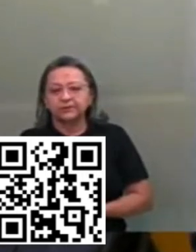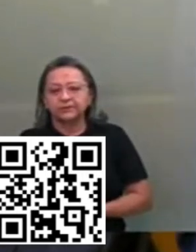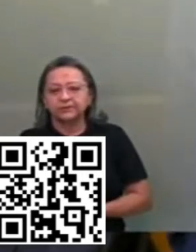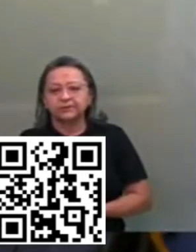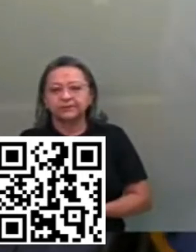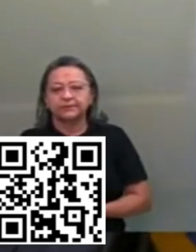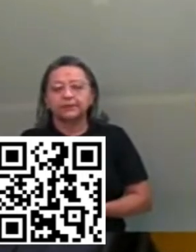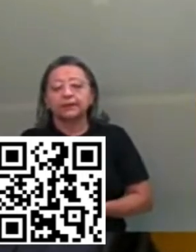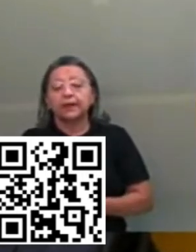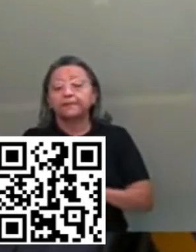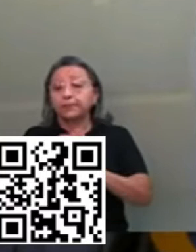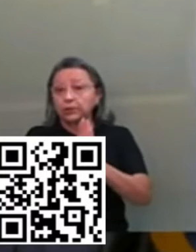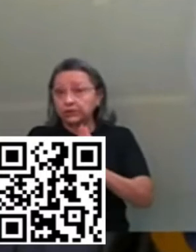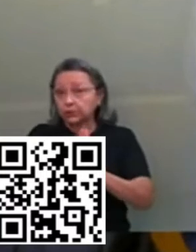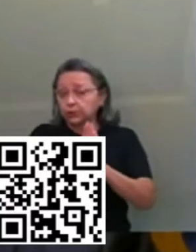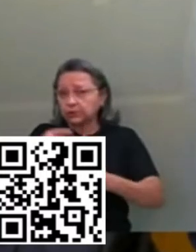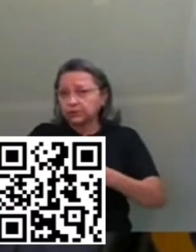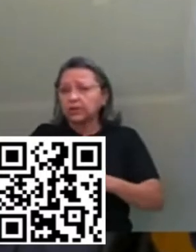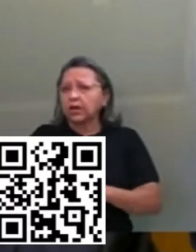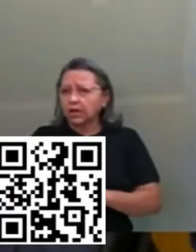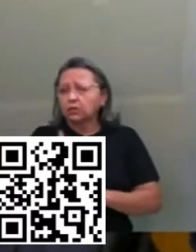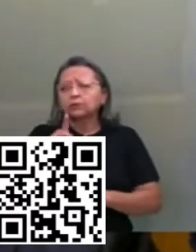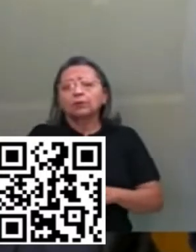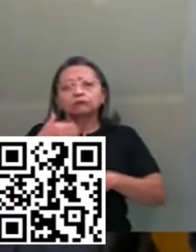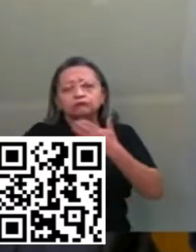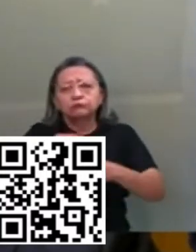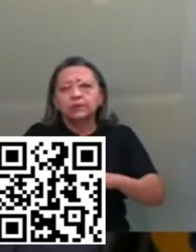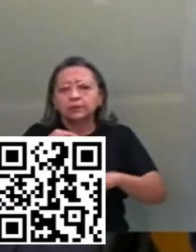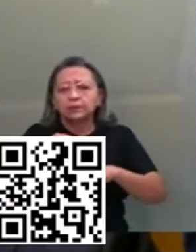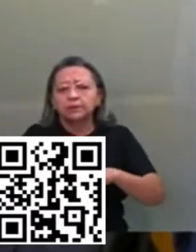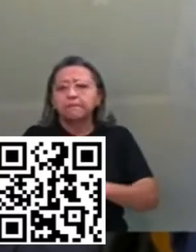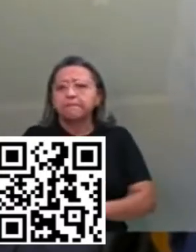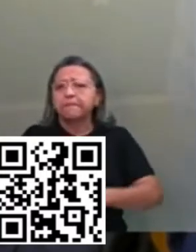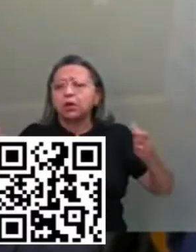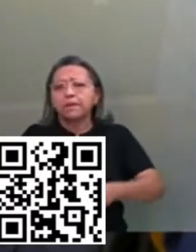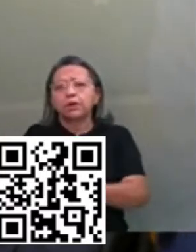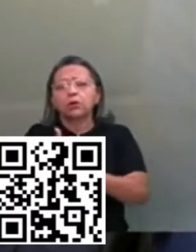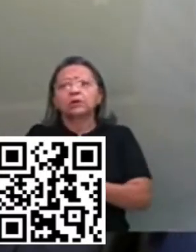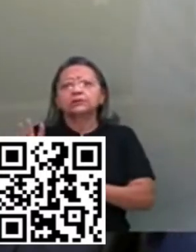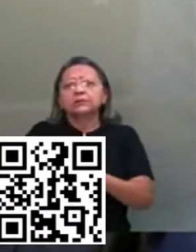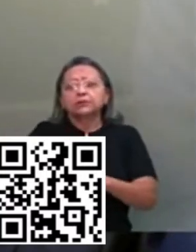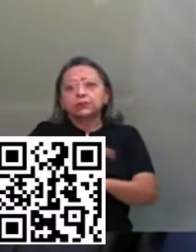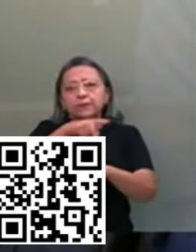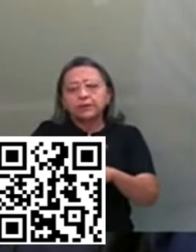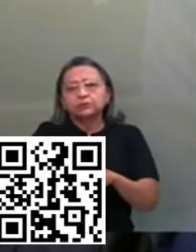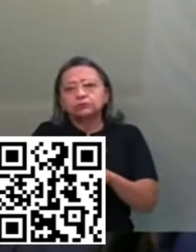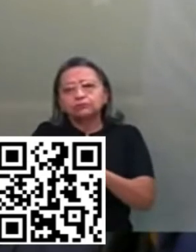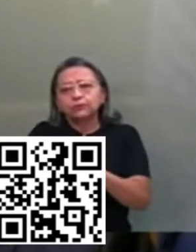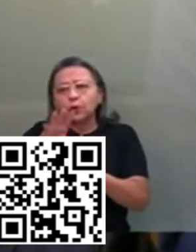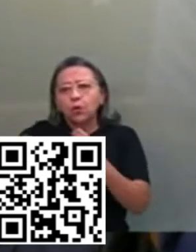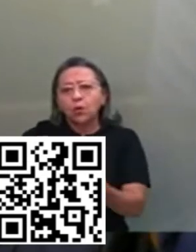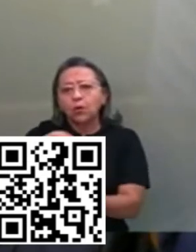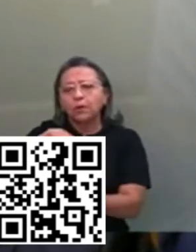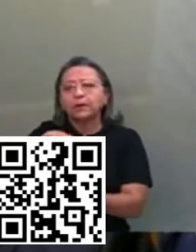Na política externa, seguimos atuando na construção de uma maior e melhor inserção do país nos fluxos globais